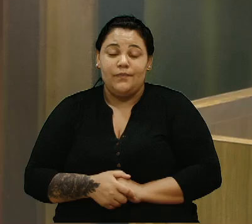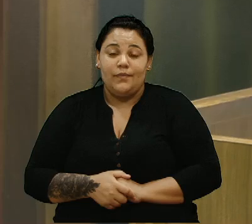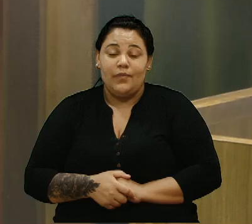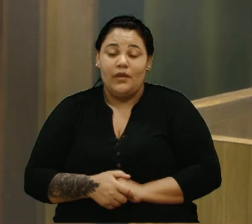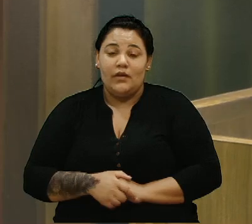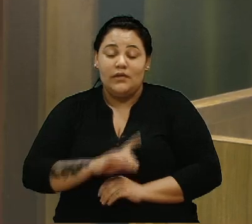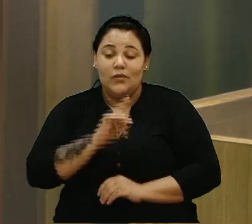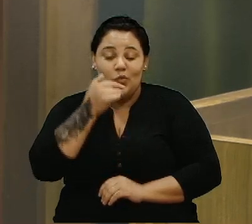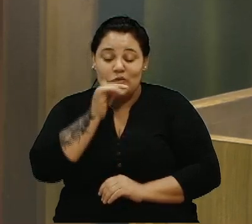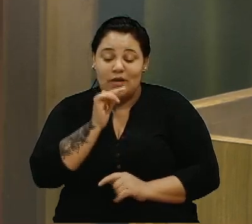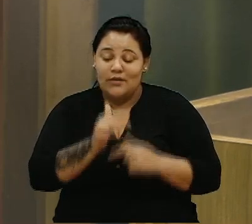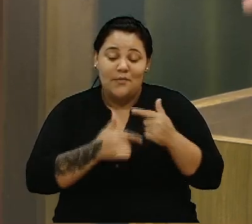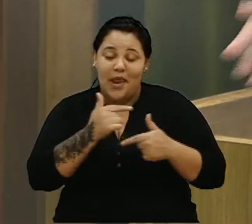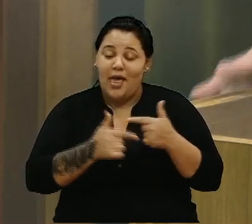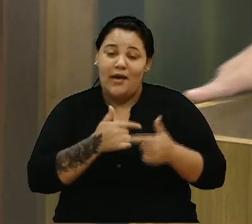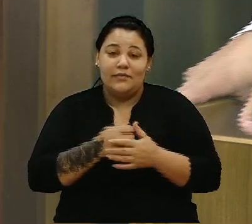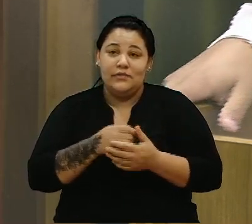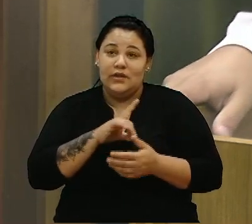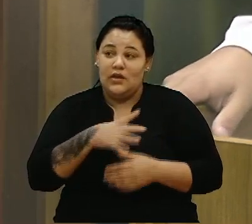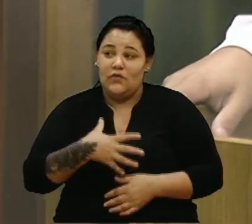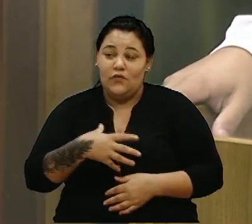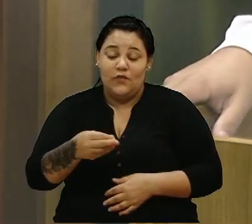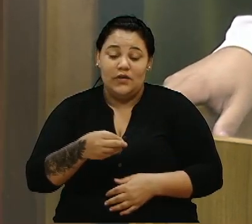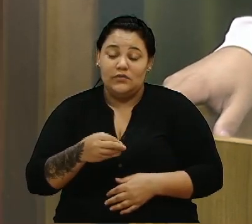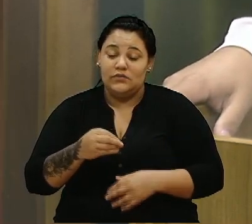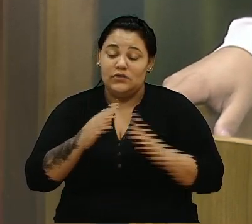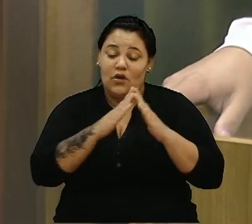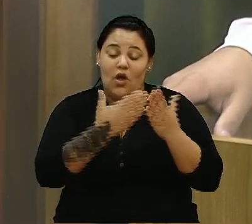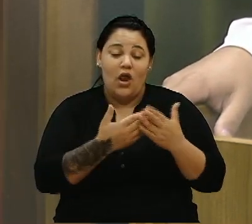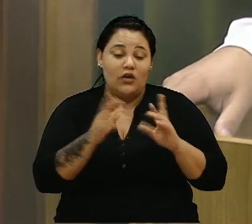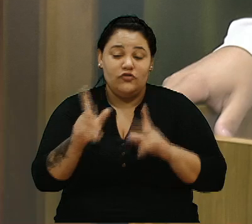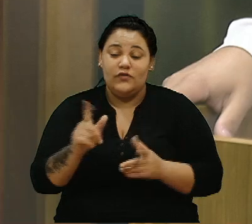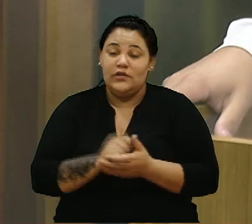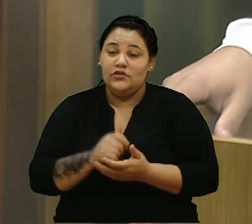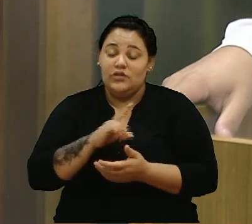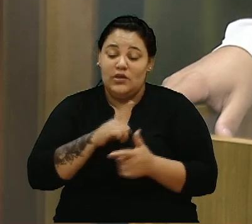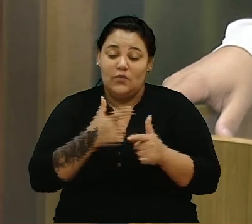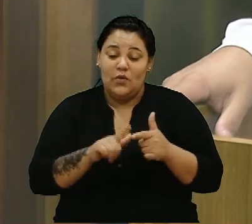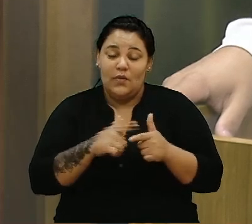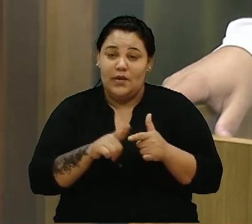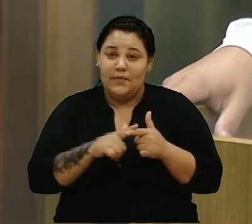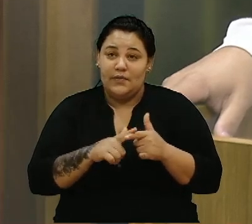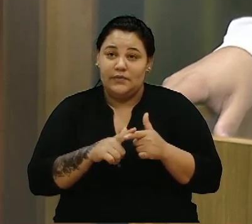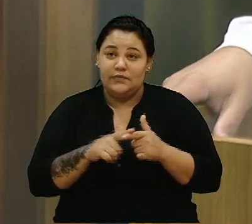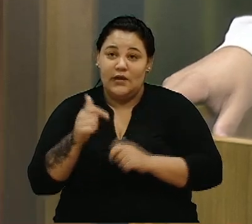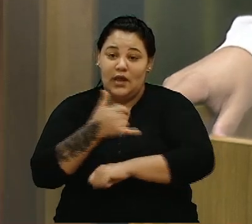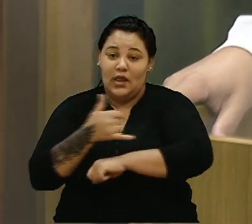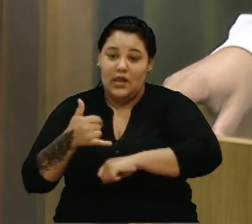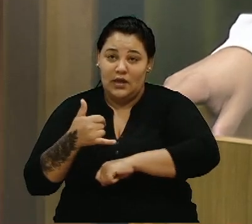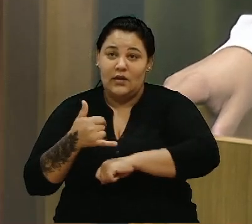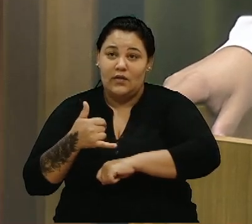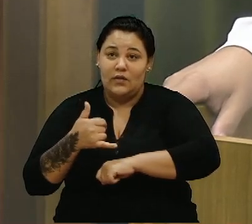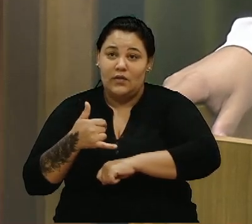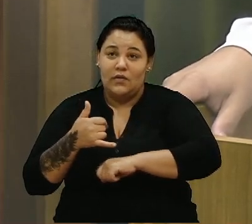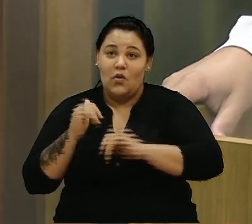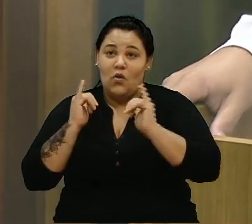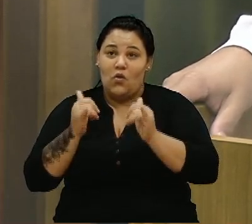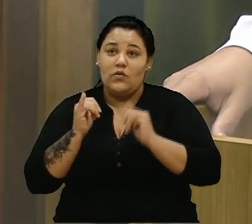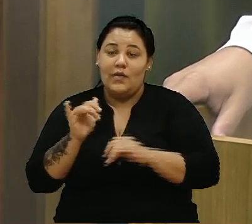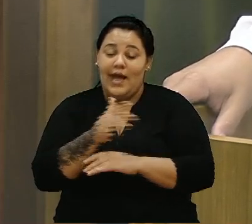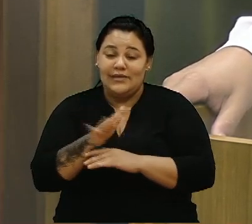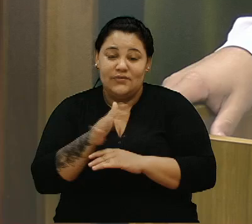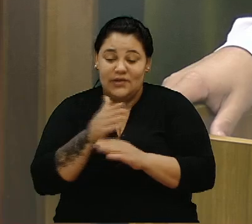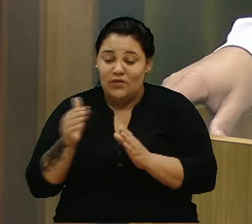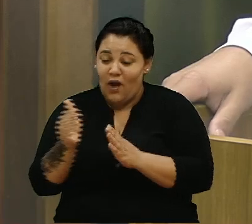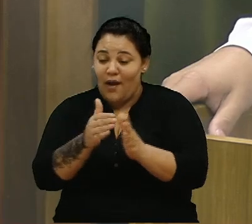escola diferente, tem que circular a cidade, tem o problema da falta de linha de ônibus, às vezes, nesses trajetos